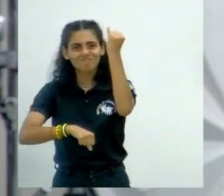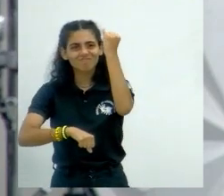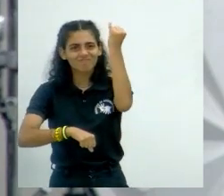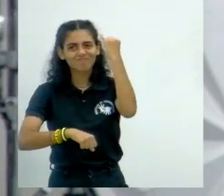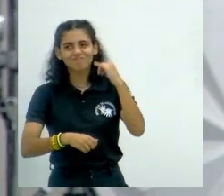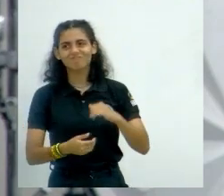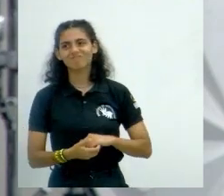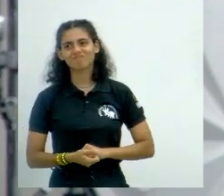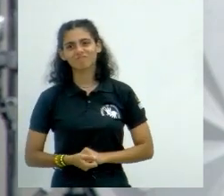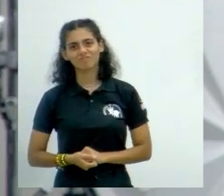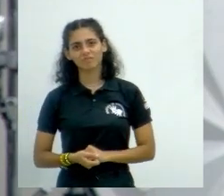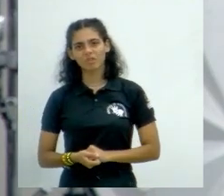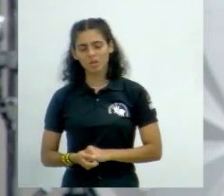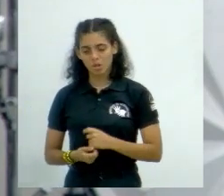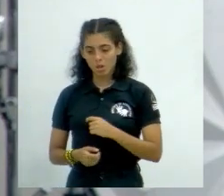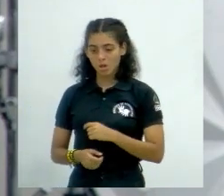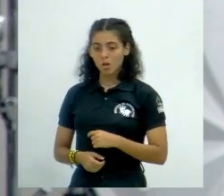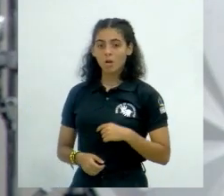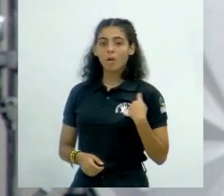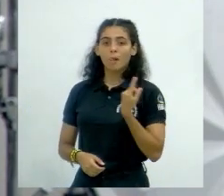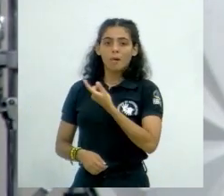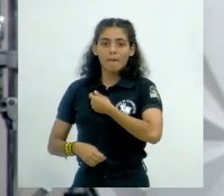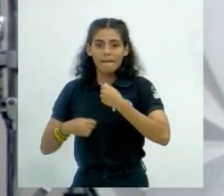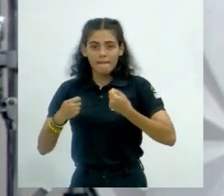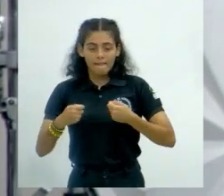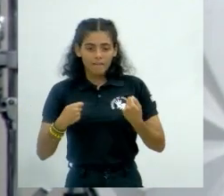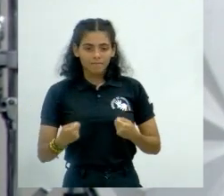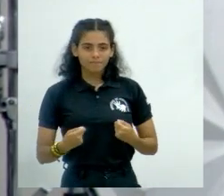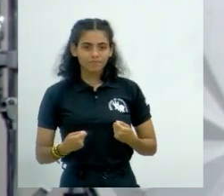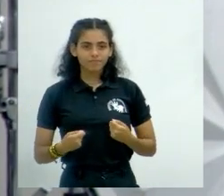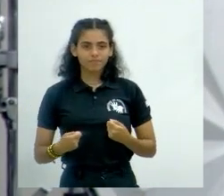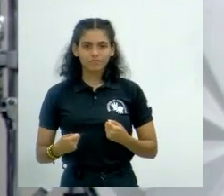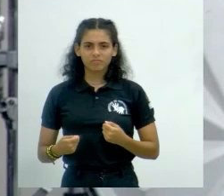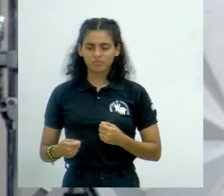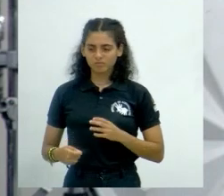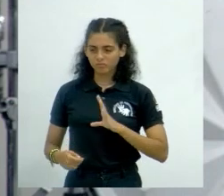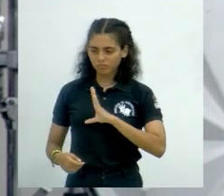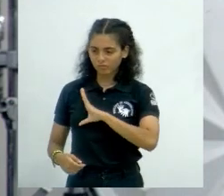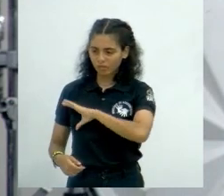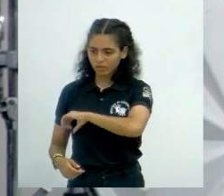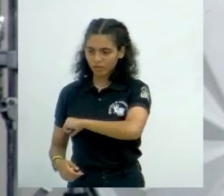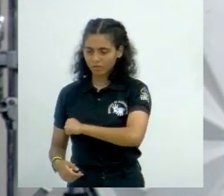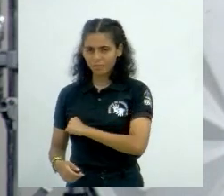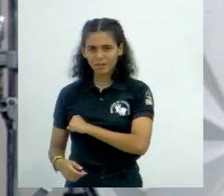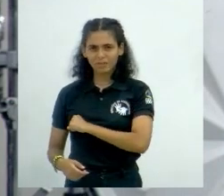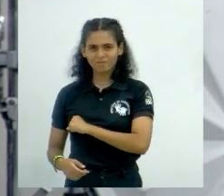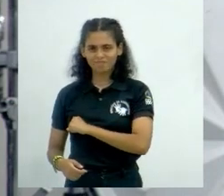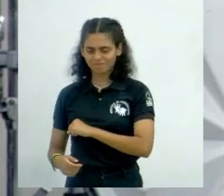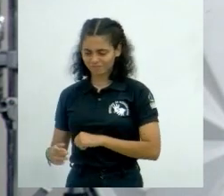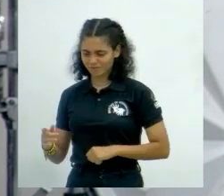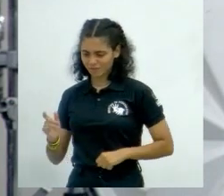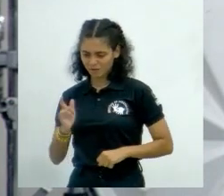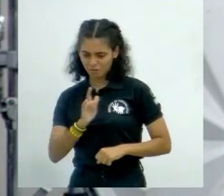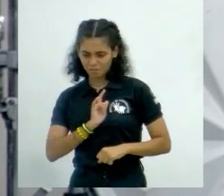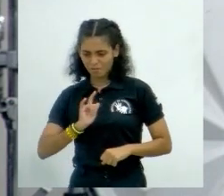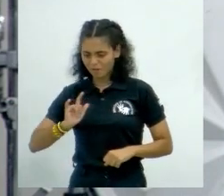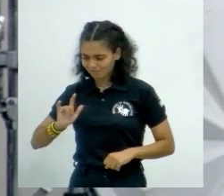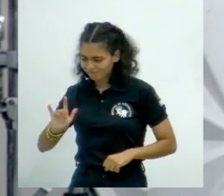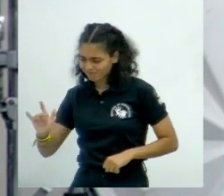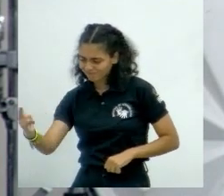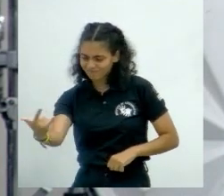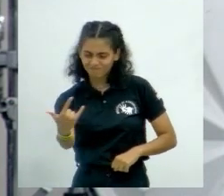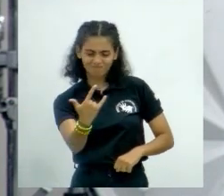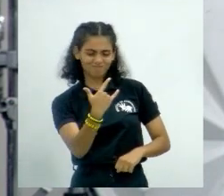alto. A autoestima é algo importante, mas a autoestima, ela só faz sentido se ela for baseada no estima que